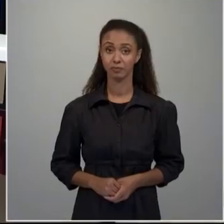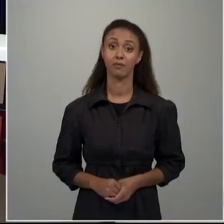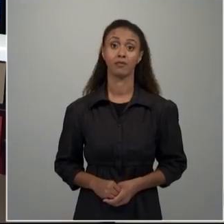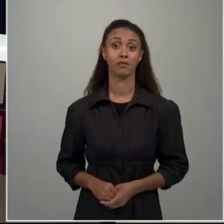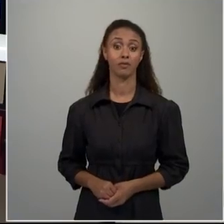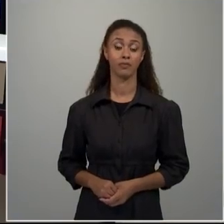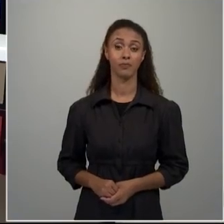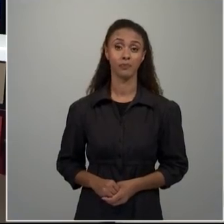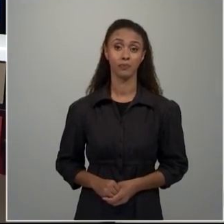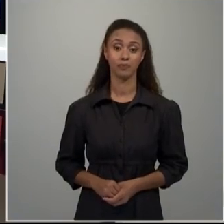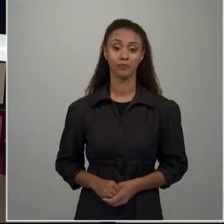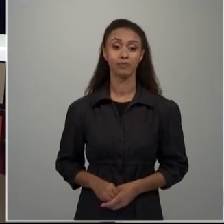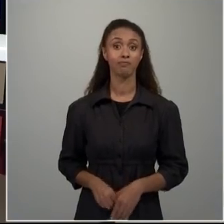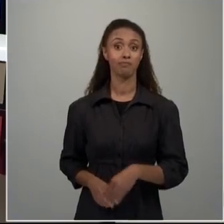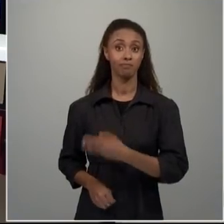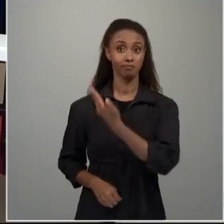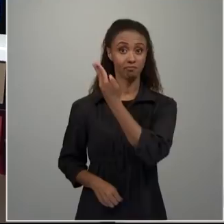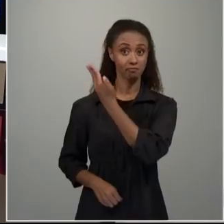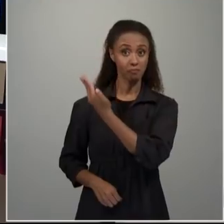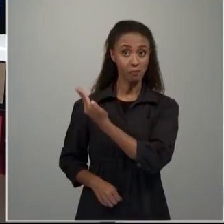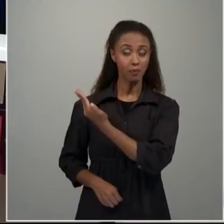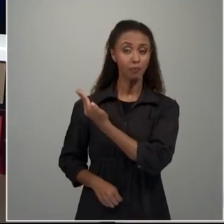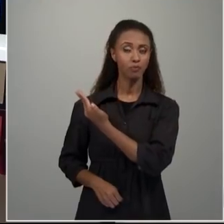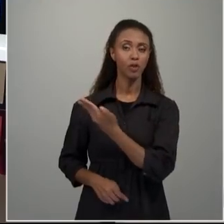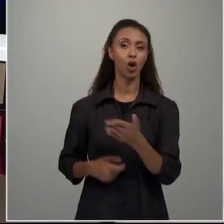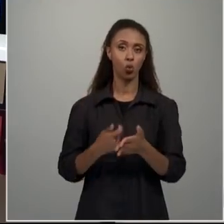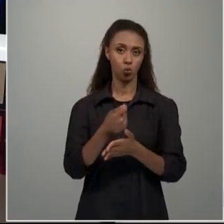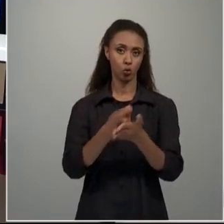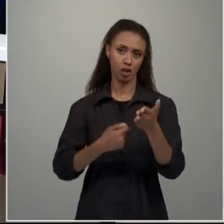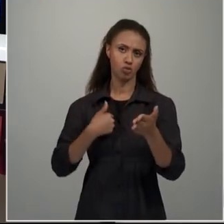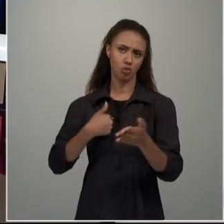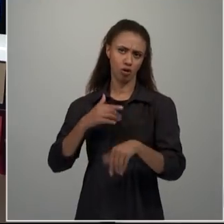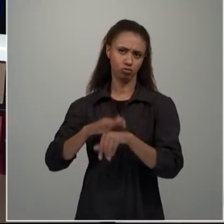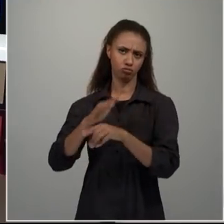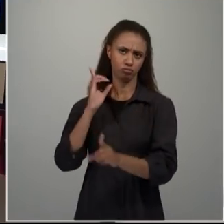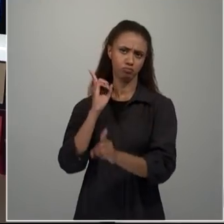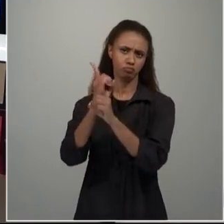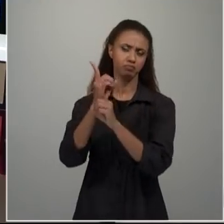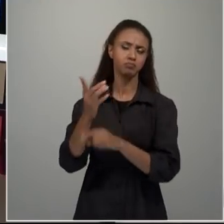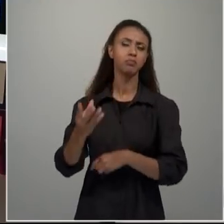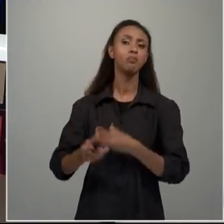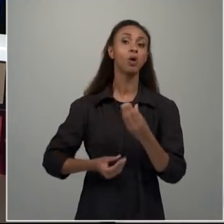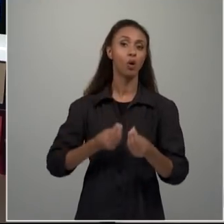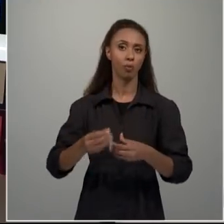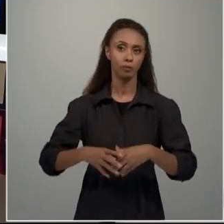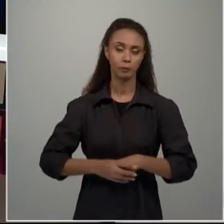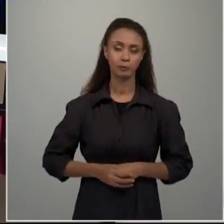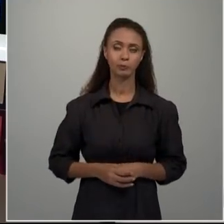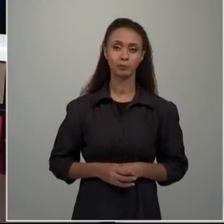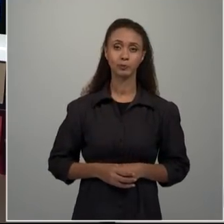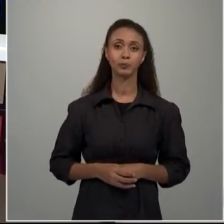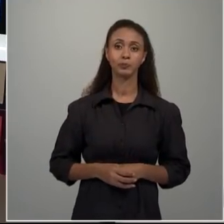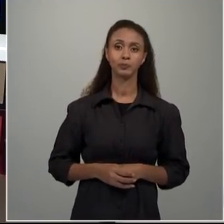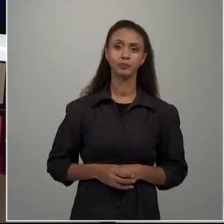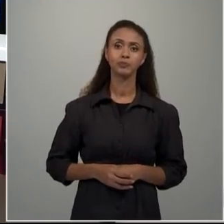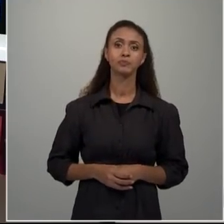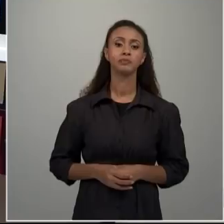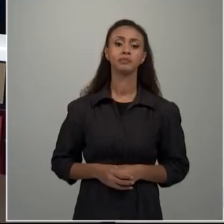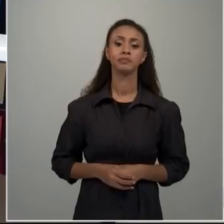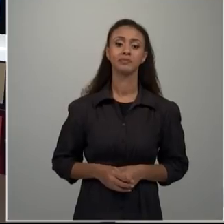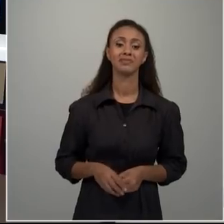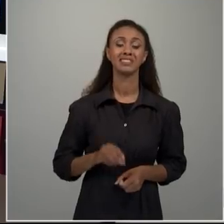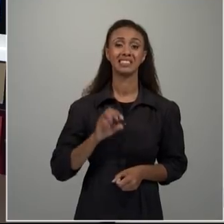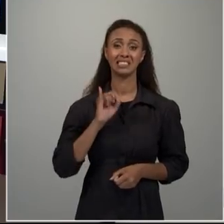um dos textos que eu achei pra você está tão más como que eu achei que eu fosse colocar a blic